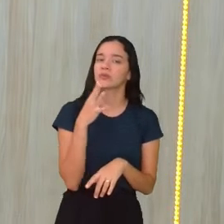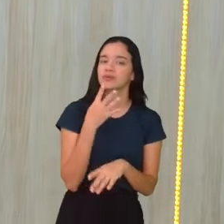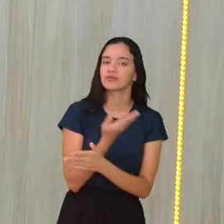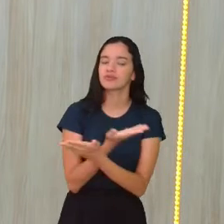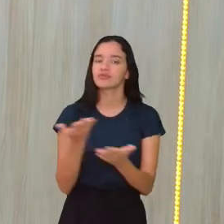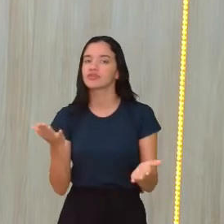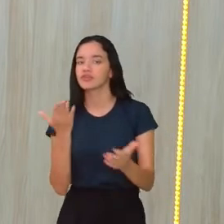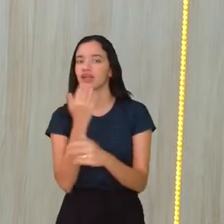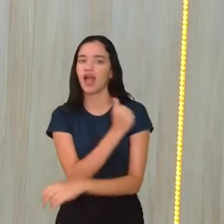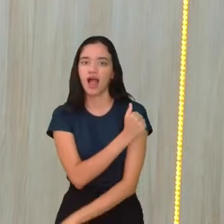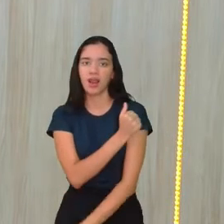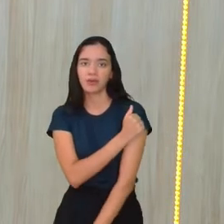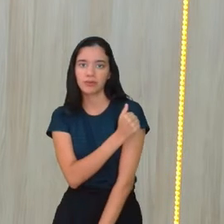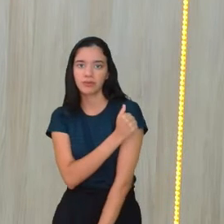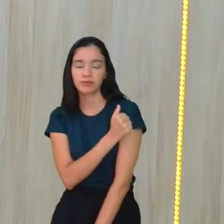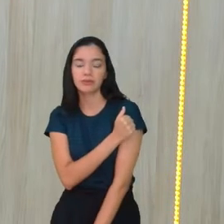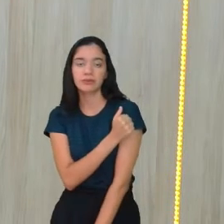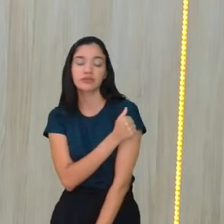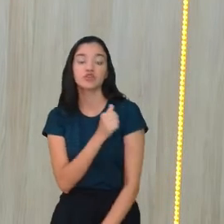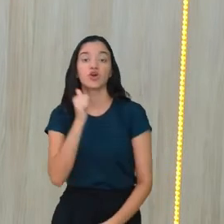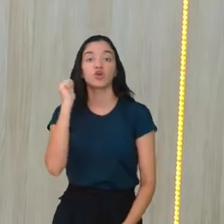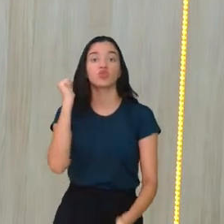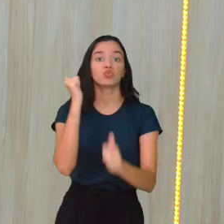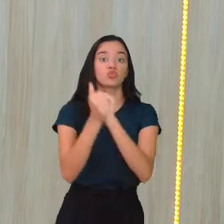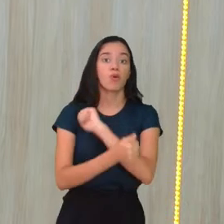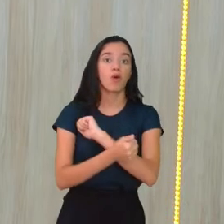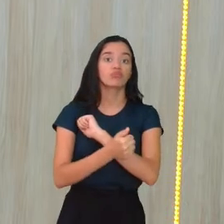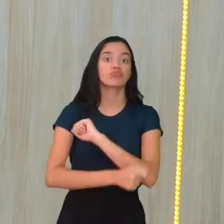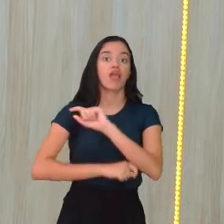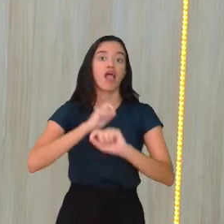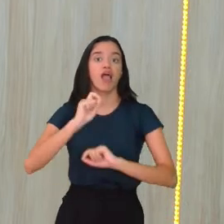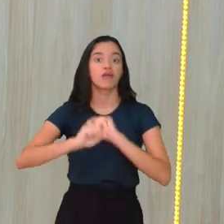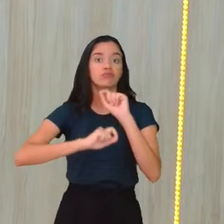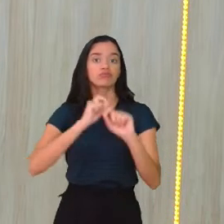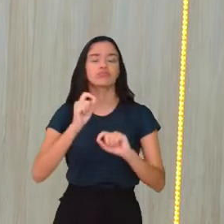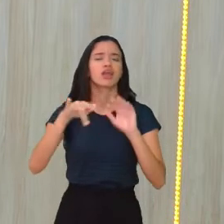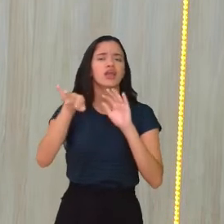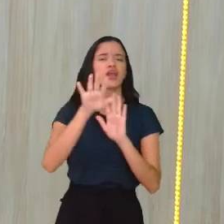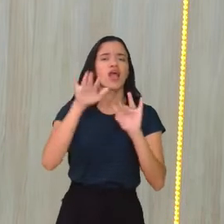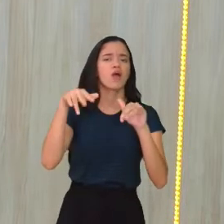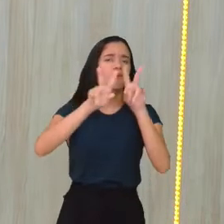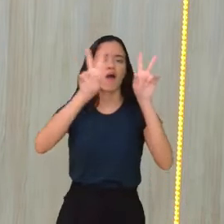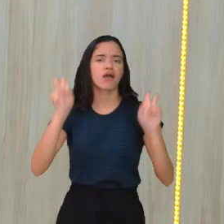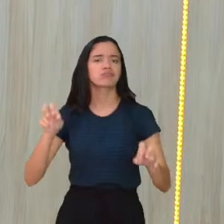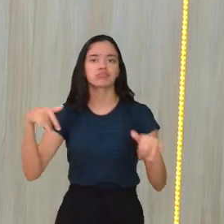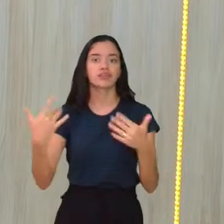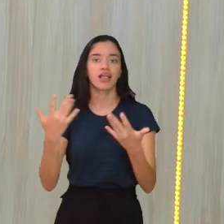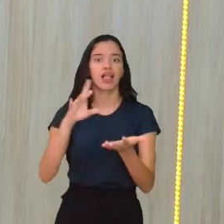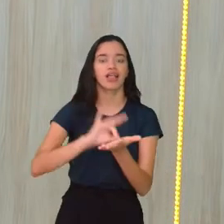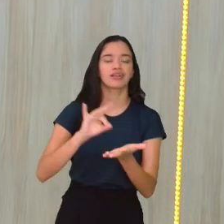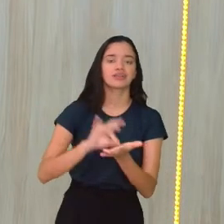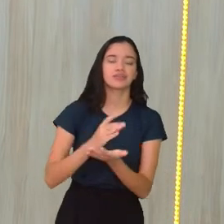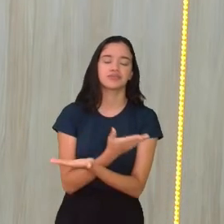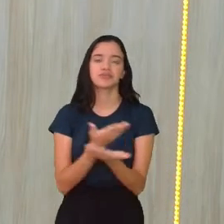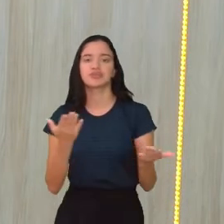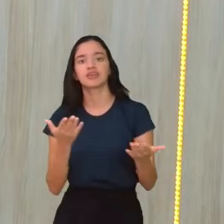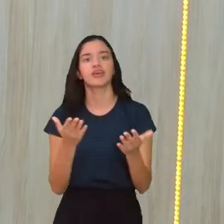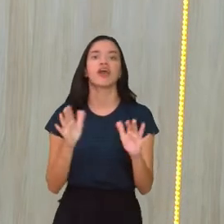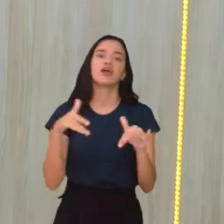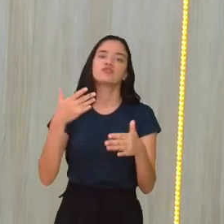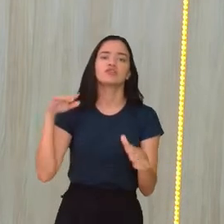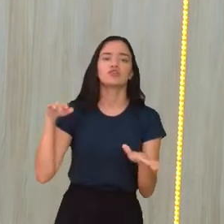vocês estudantes, o esporte é um assunto mais próximo da realidade de vocês, né? Então